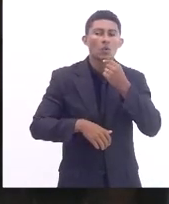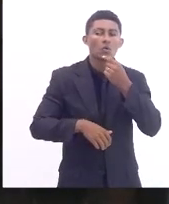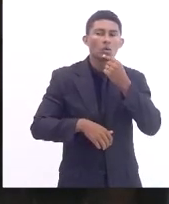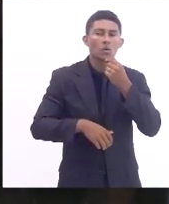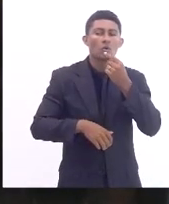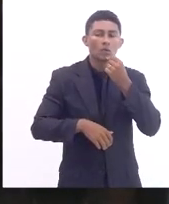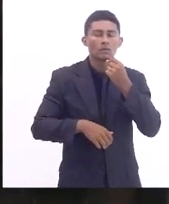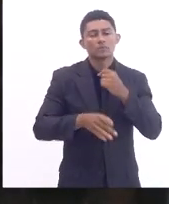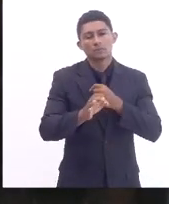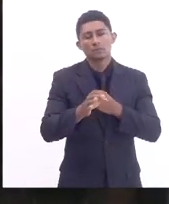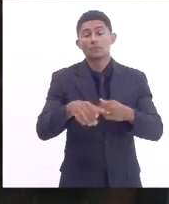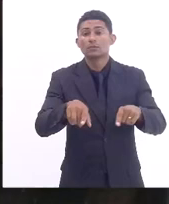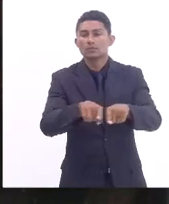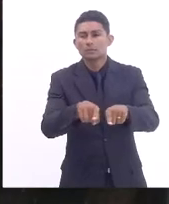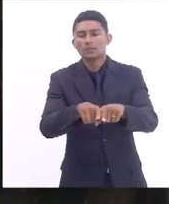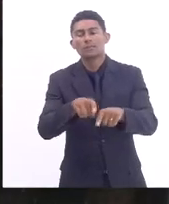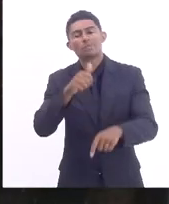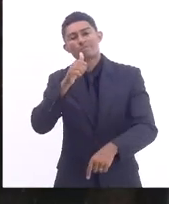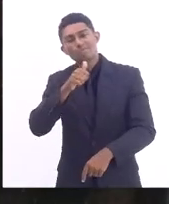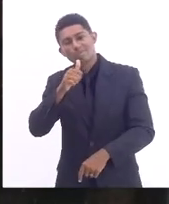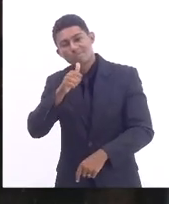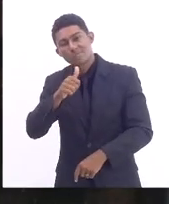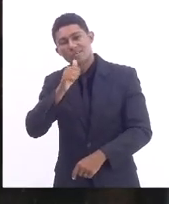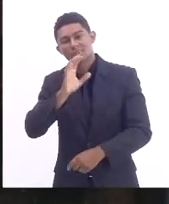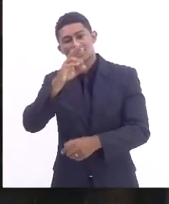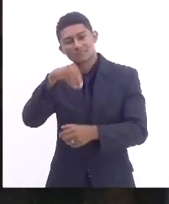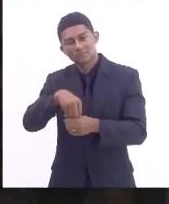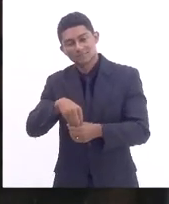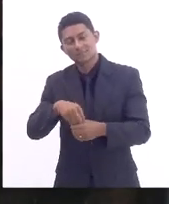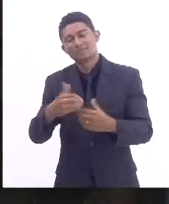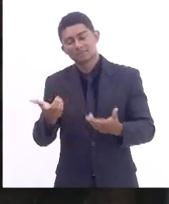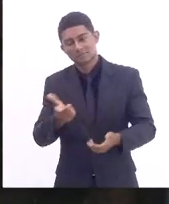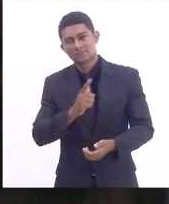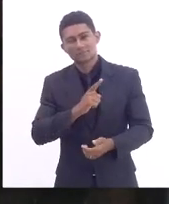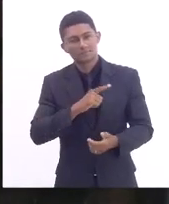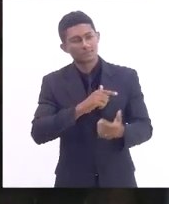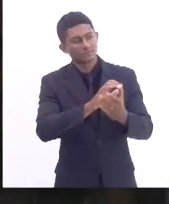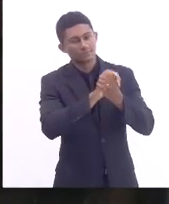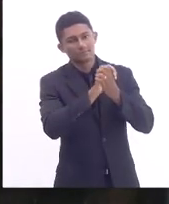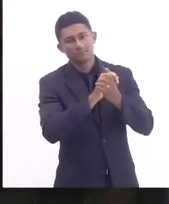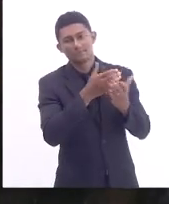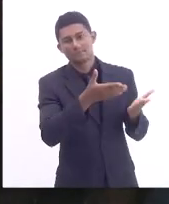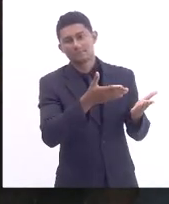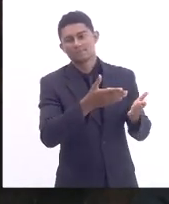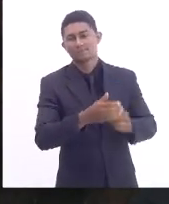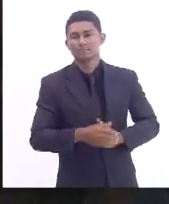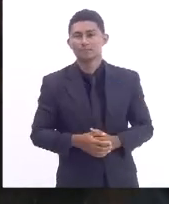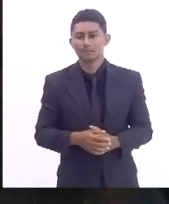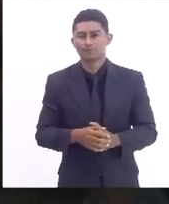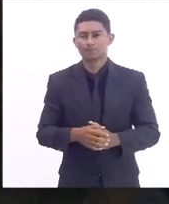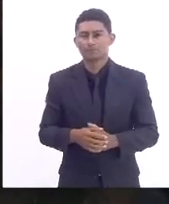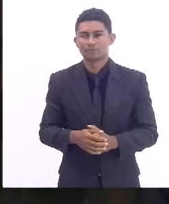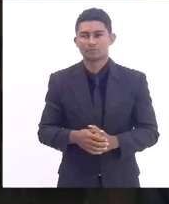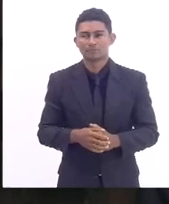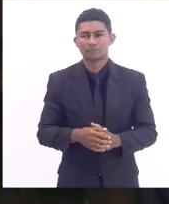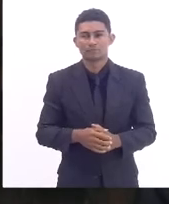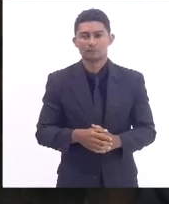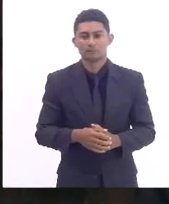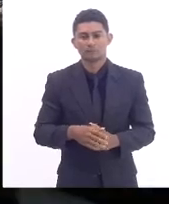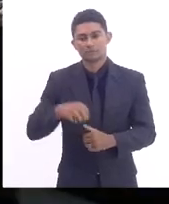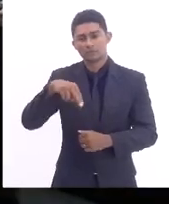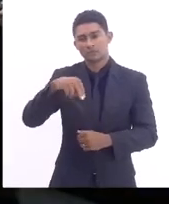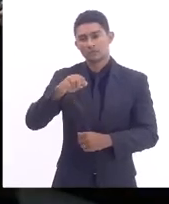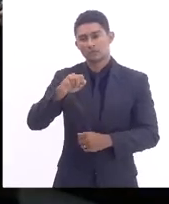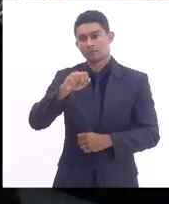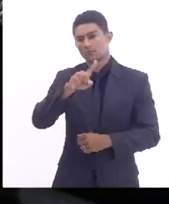também mas é construído até mente mulheres como tá aqui no nosso programa Cia saudar na Zilda eu queria saudar